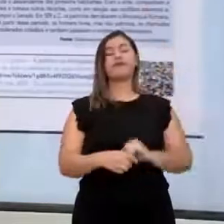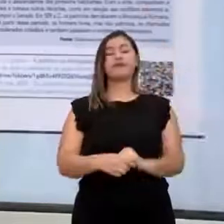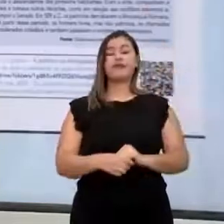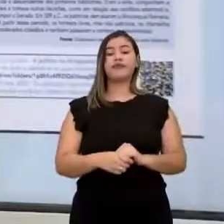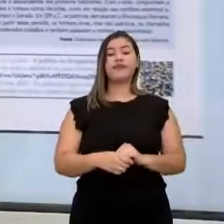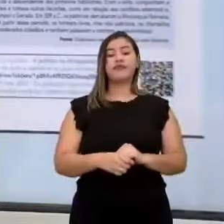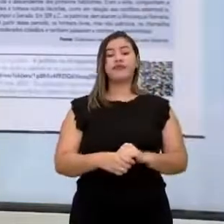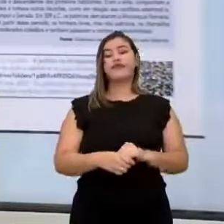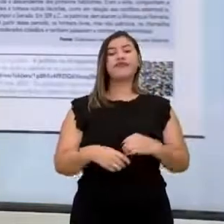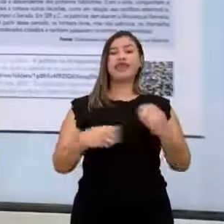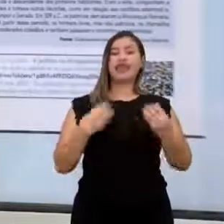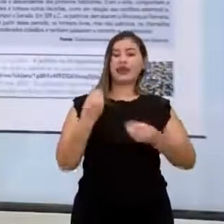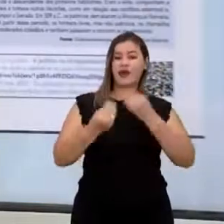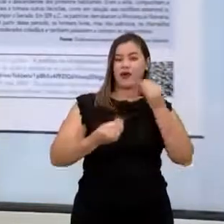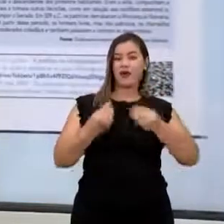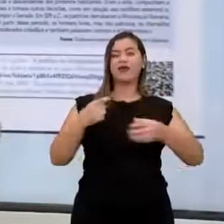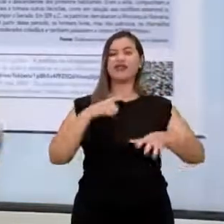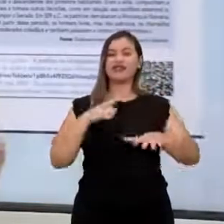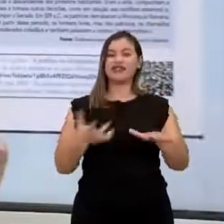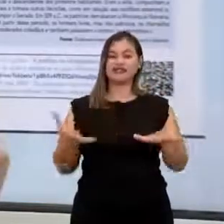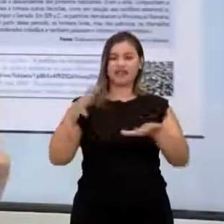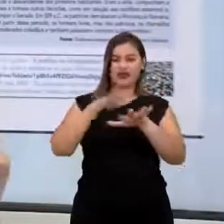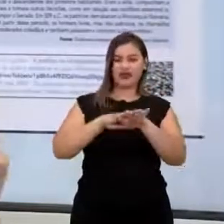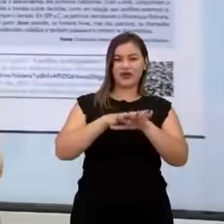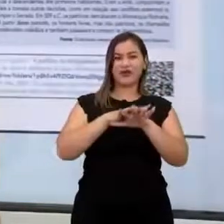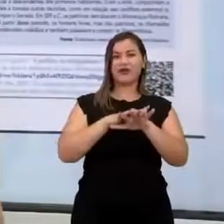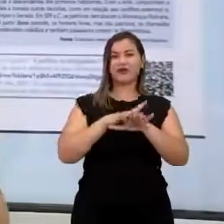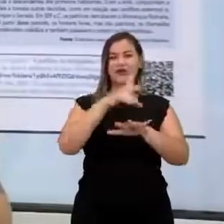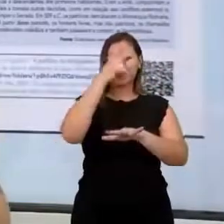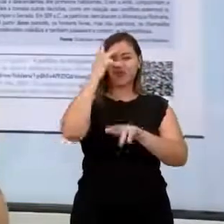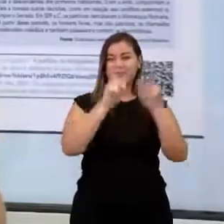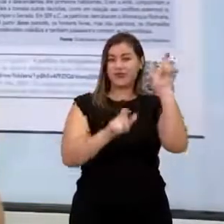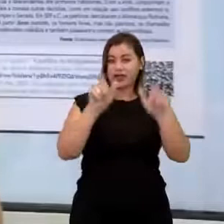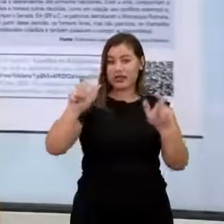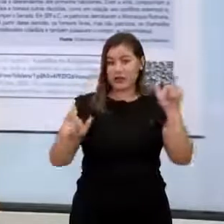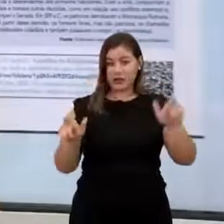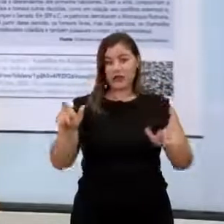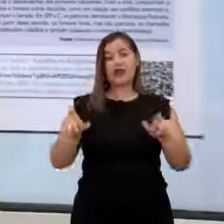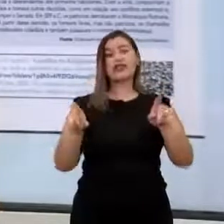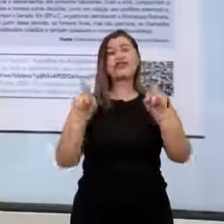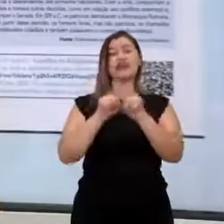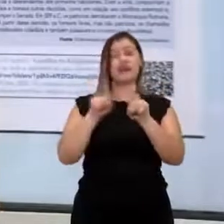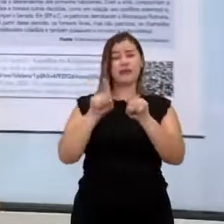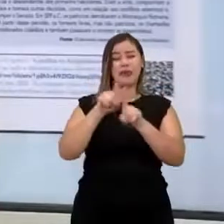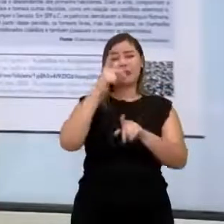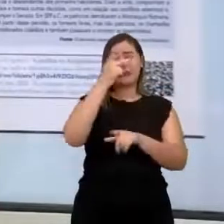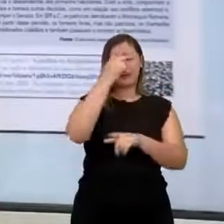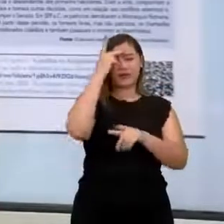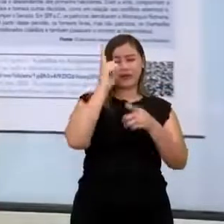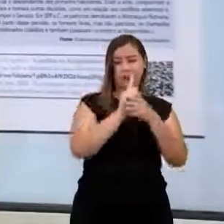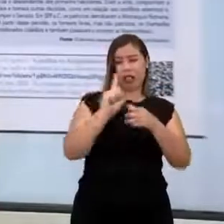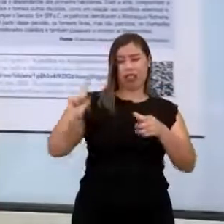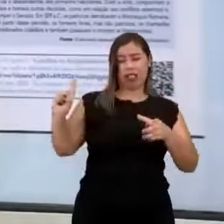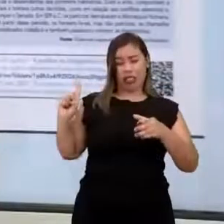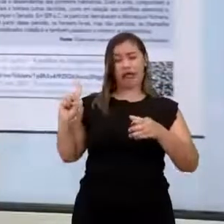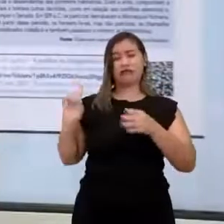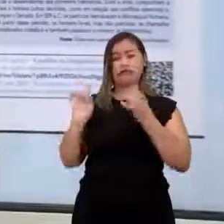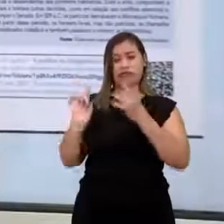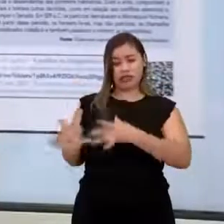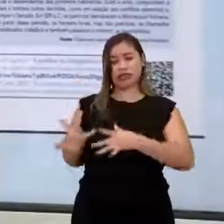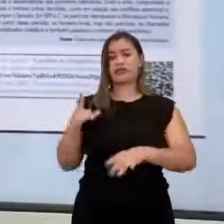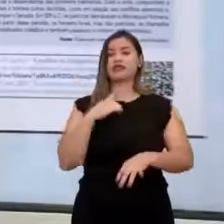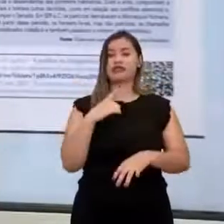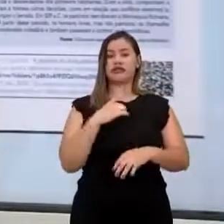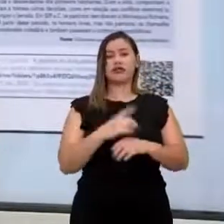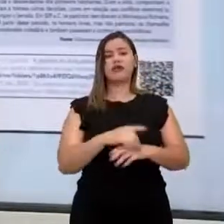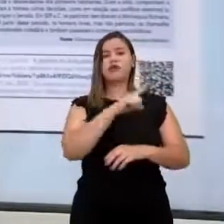Roma, ela tinha inclusão de pessoas e também tinha exclusão de pessoas. Vocês se lembram quem